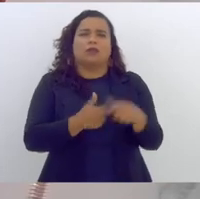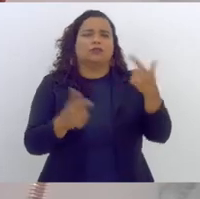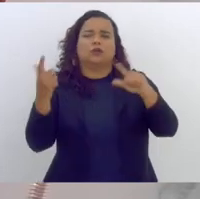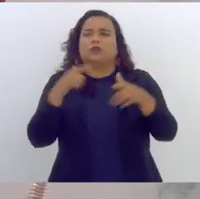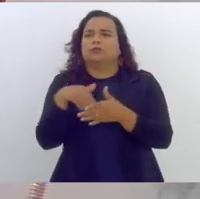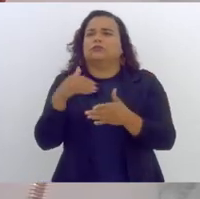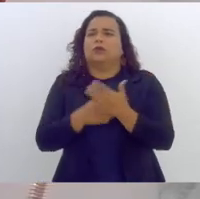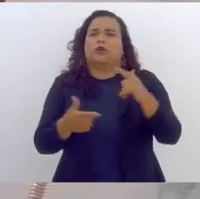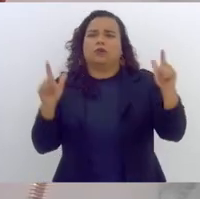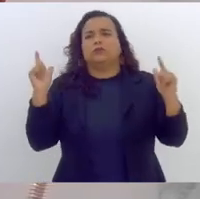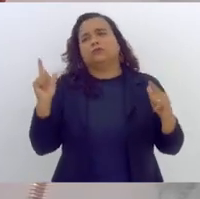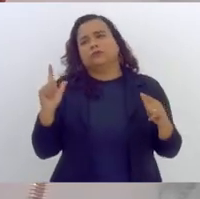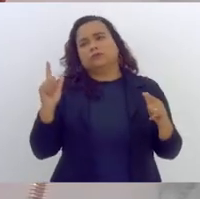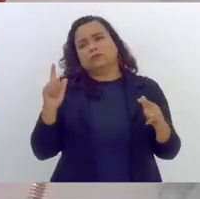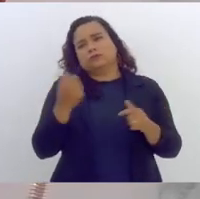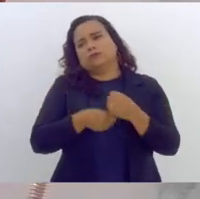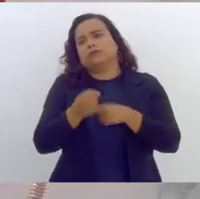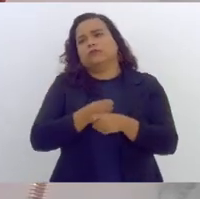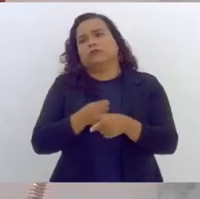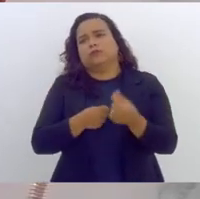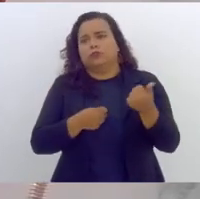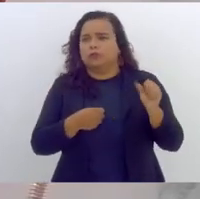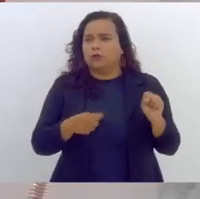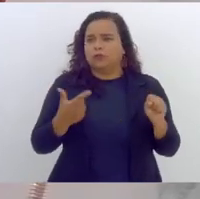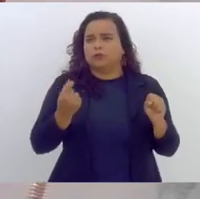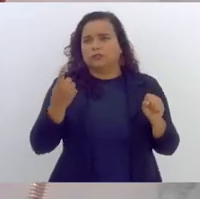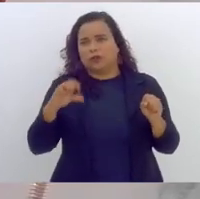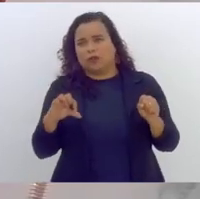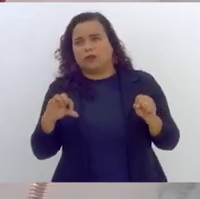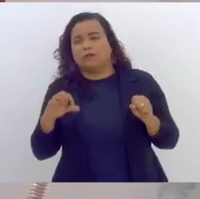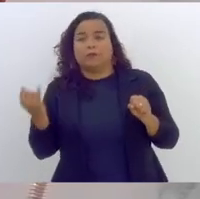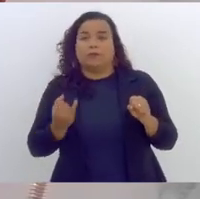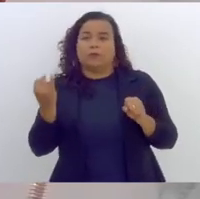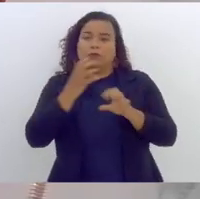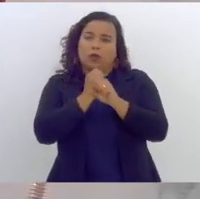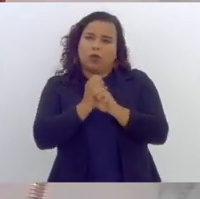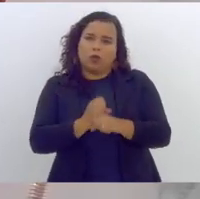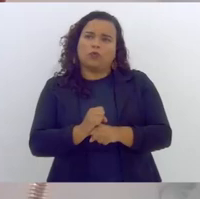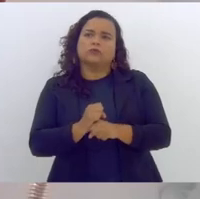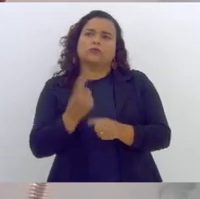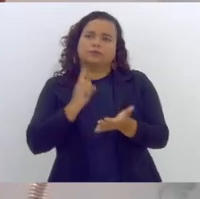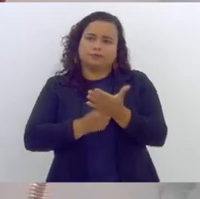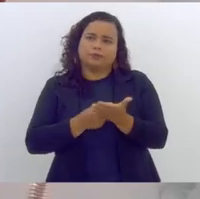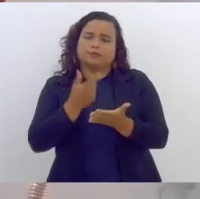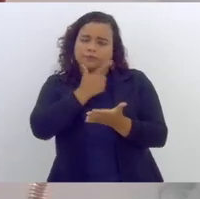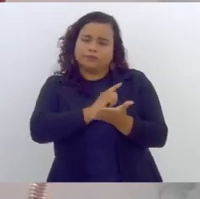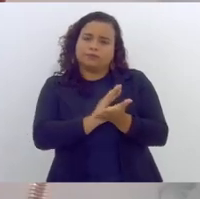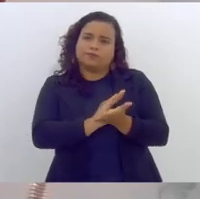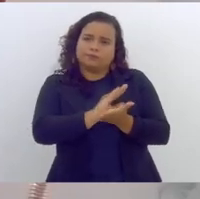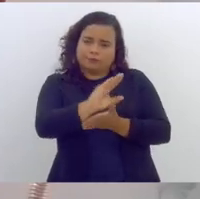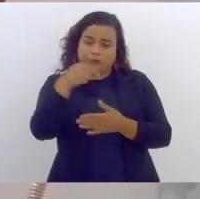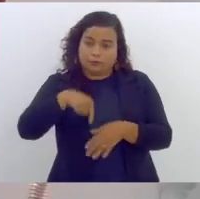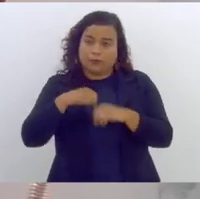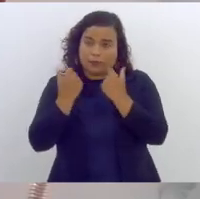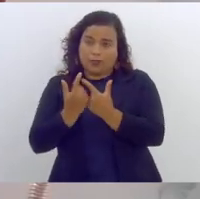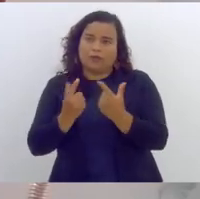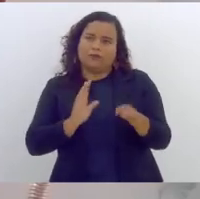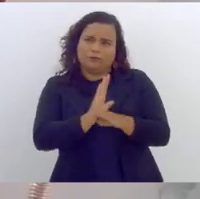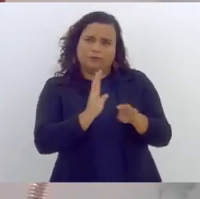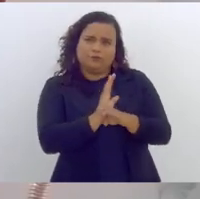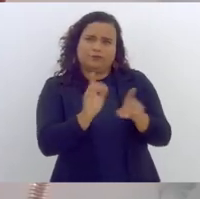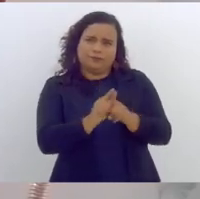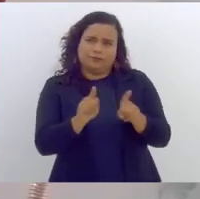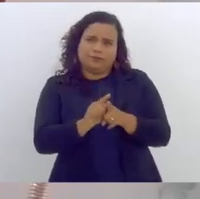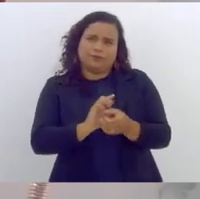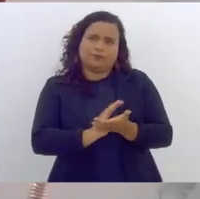secretarias o importante é que a conta fecha mais uma vez alerte também contribuiu no que for necessário para